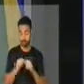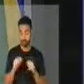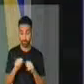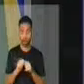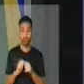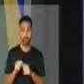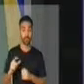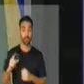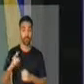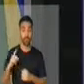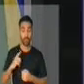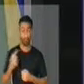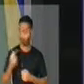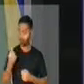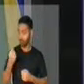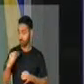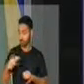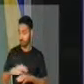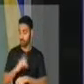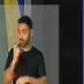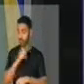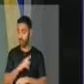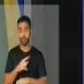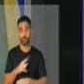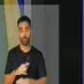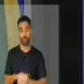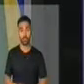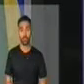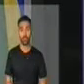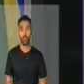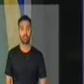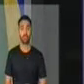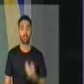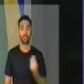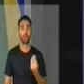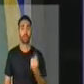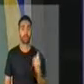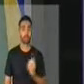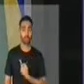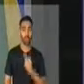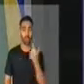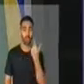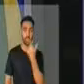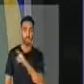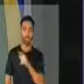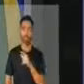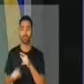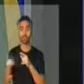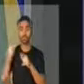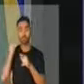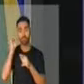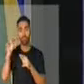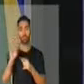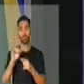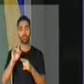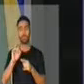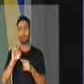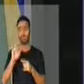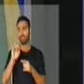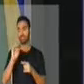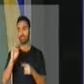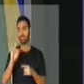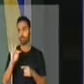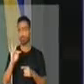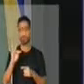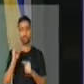que existe o recurso, chegue no local devido, para que a gente consiga suprir esse déficit financeiro. E esse é